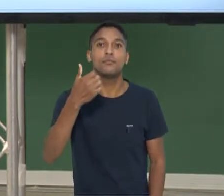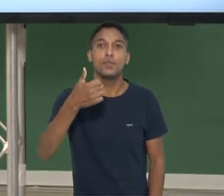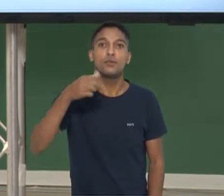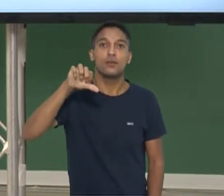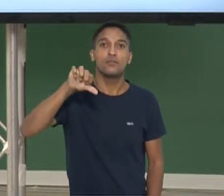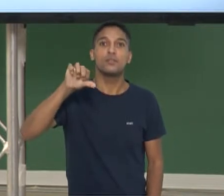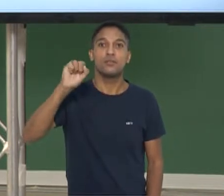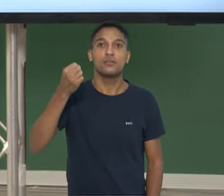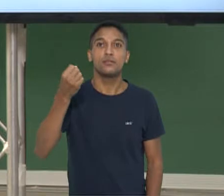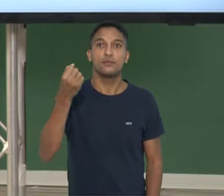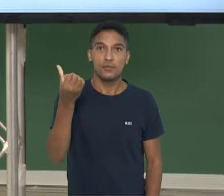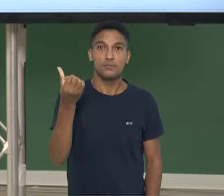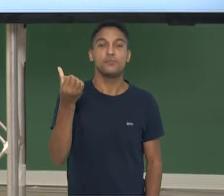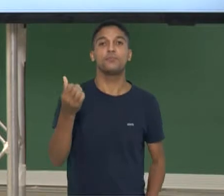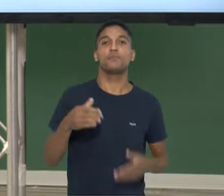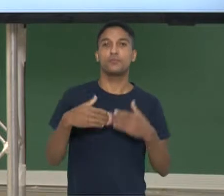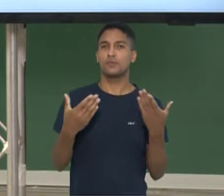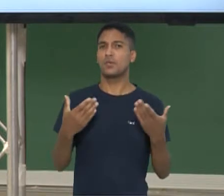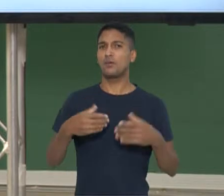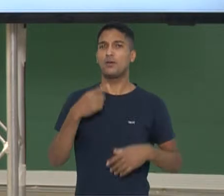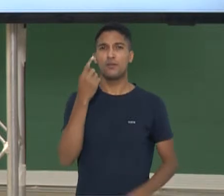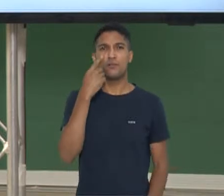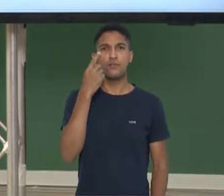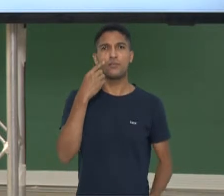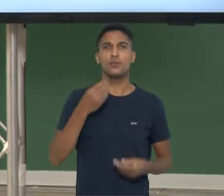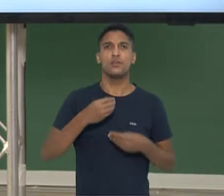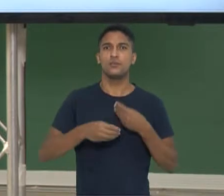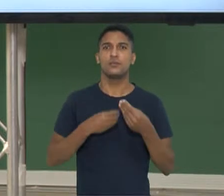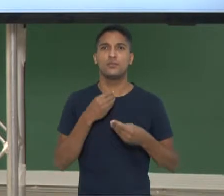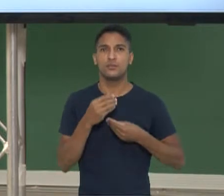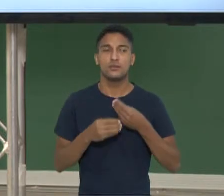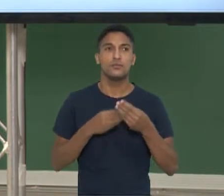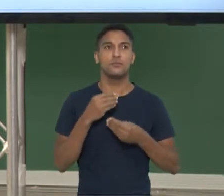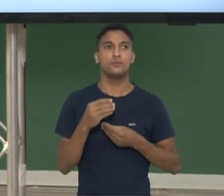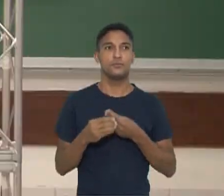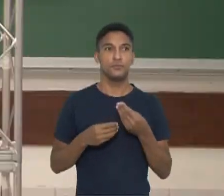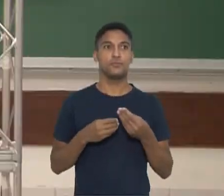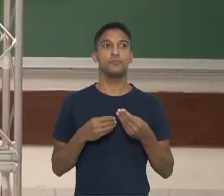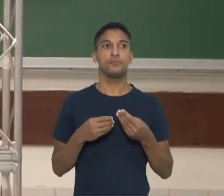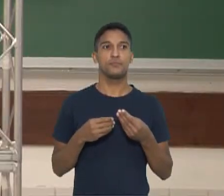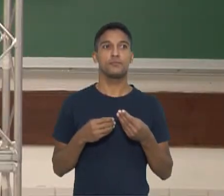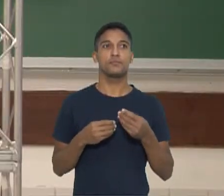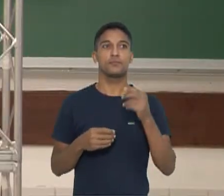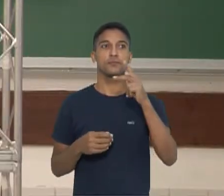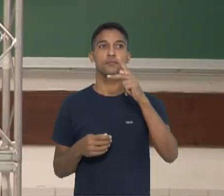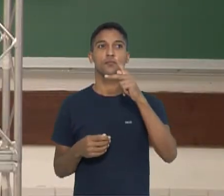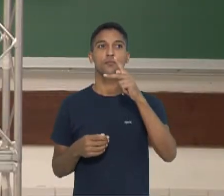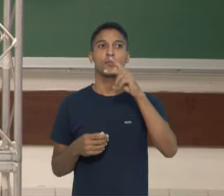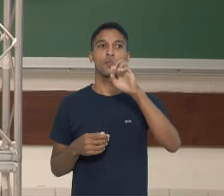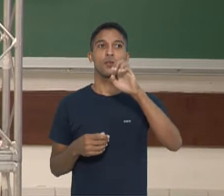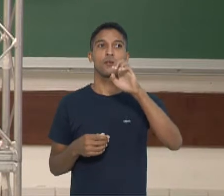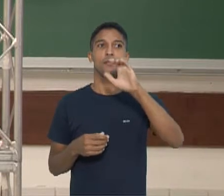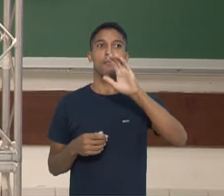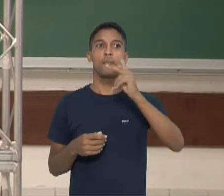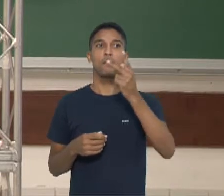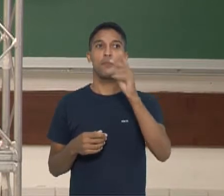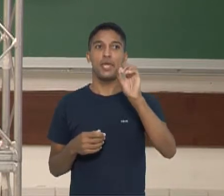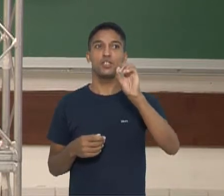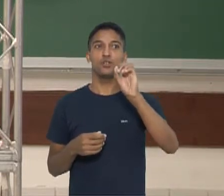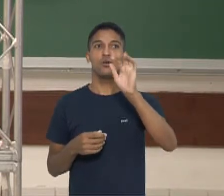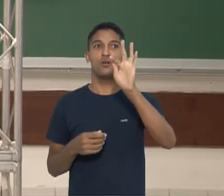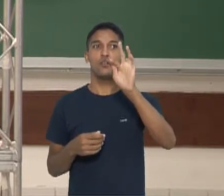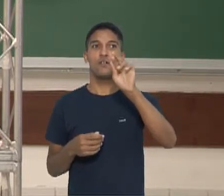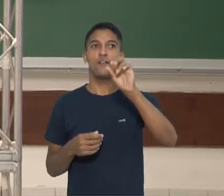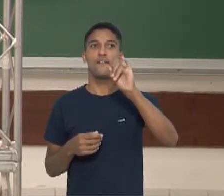palavra pecho frio. Para nós do português, nós usamos um outro ditado. Nós usamos o ditado pé frio para falar que